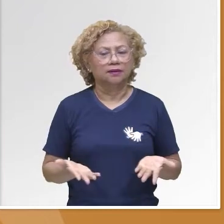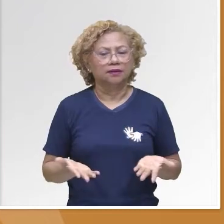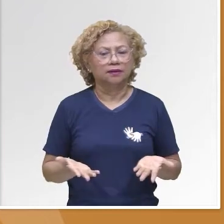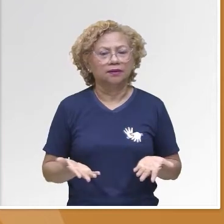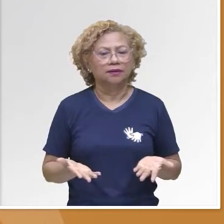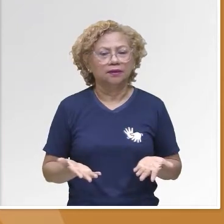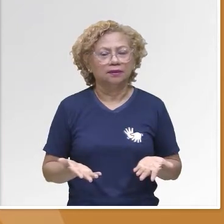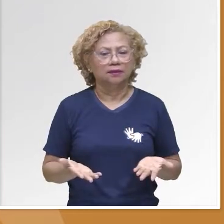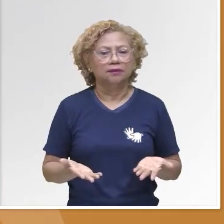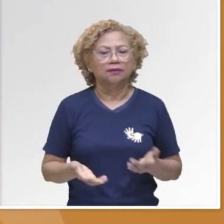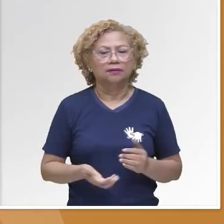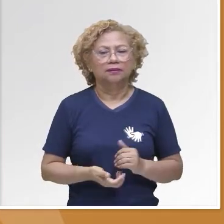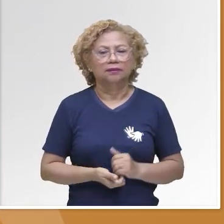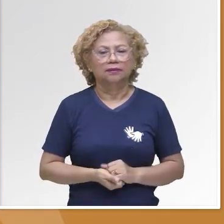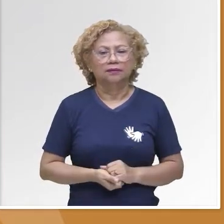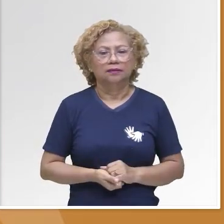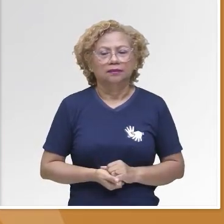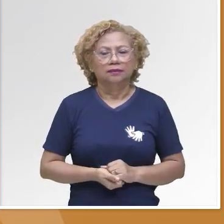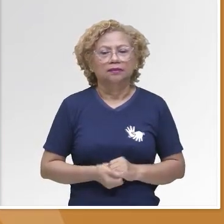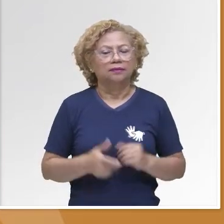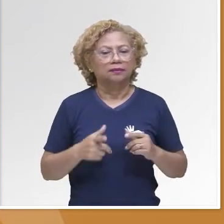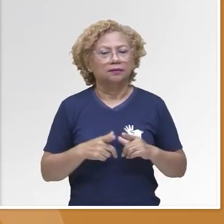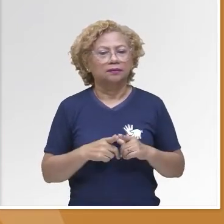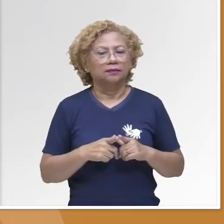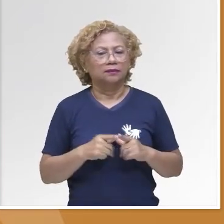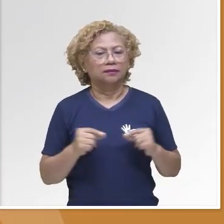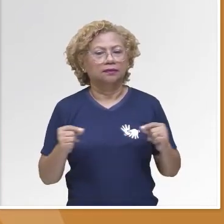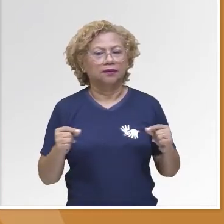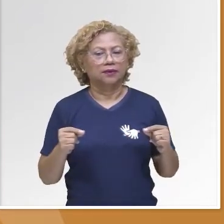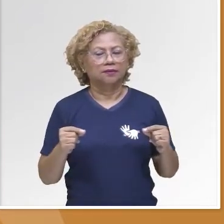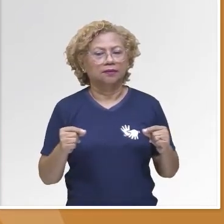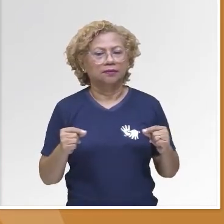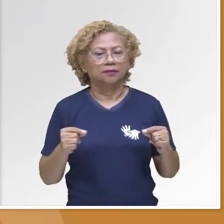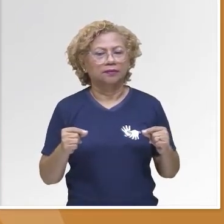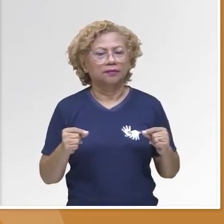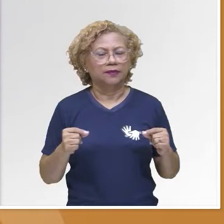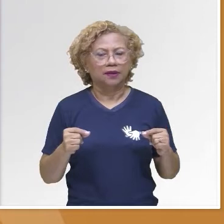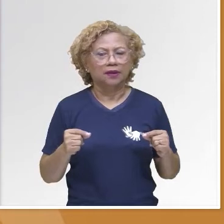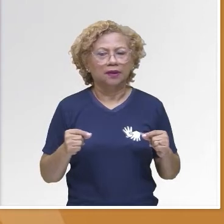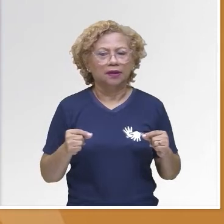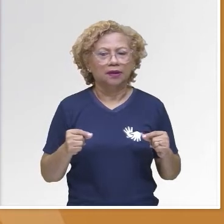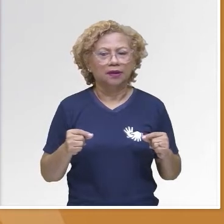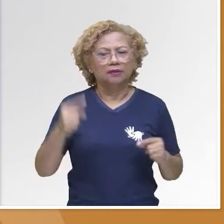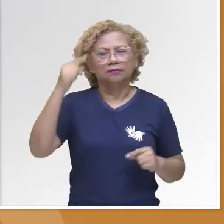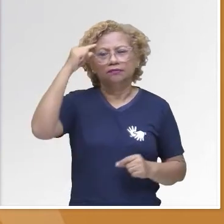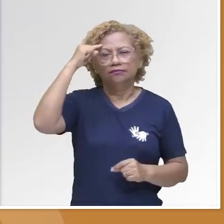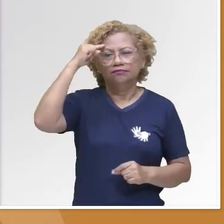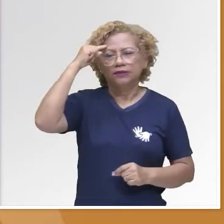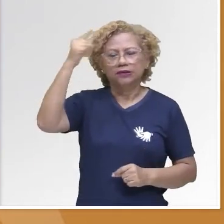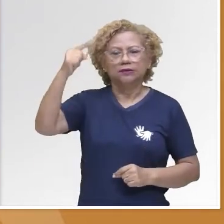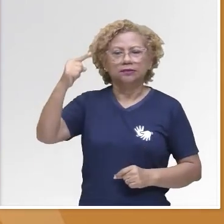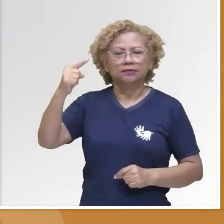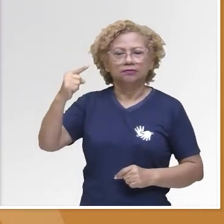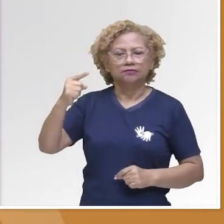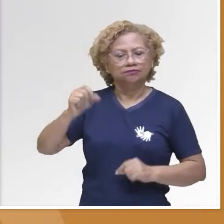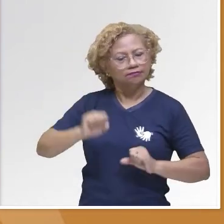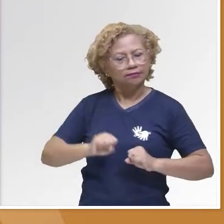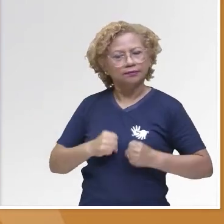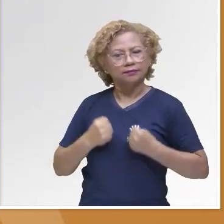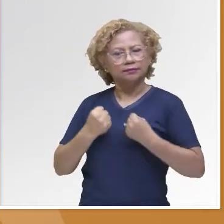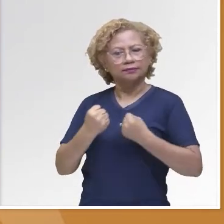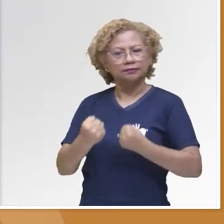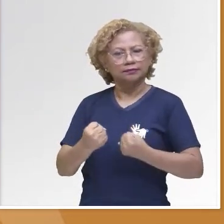tinha o discurso, os japoneses, né, tinham o discurso de vamos reconstruir o país após a Segunda Guerra